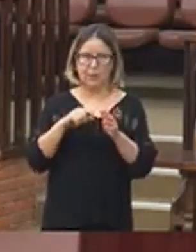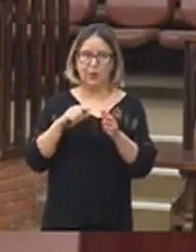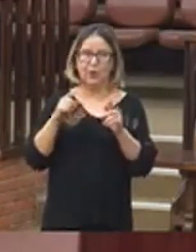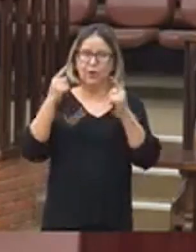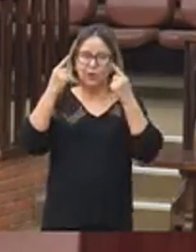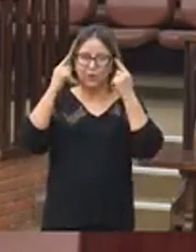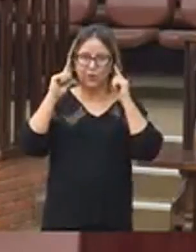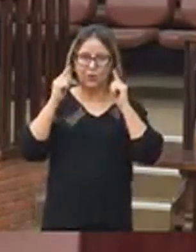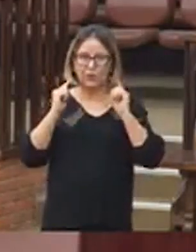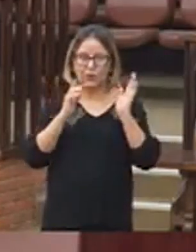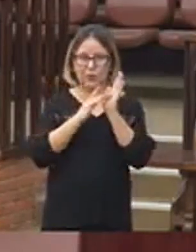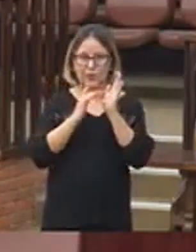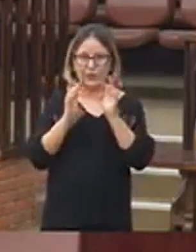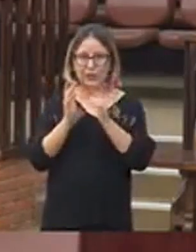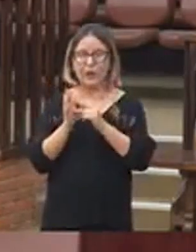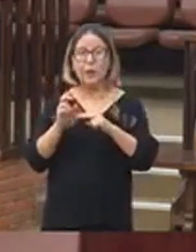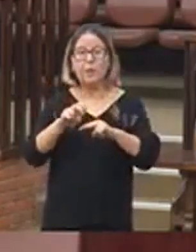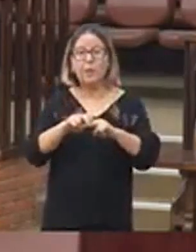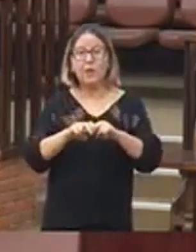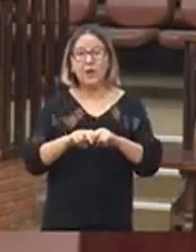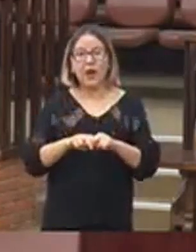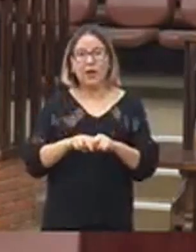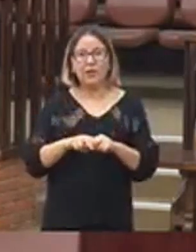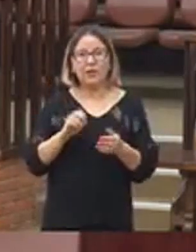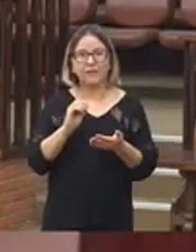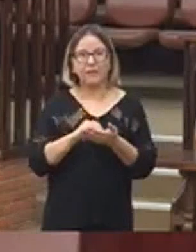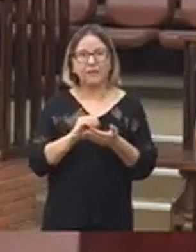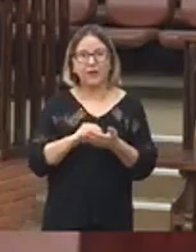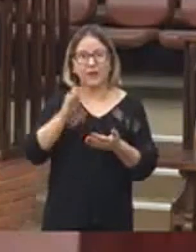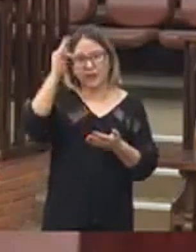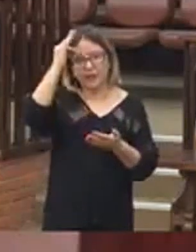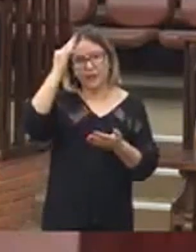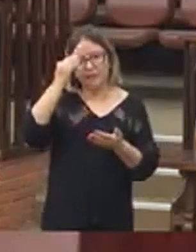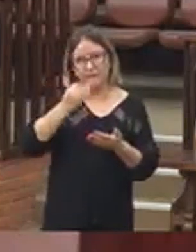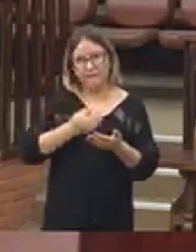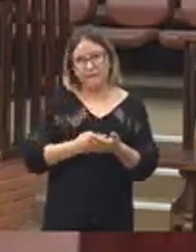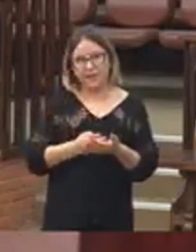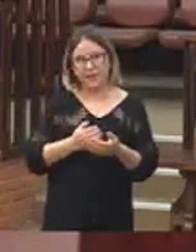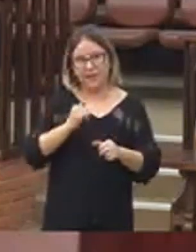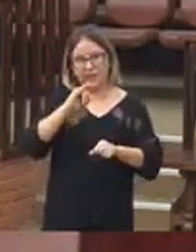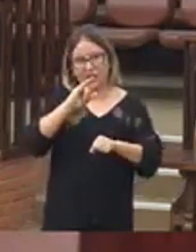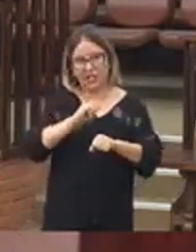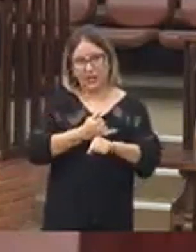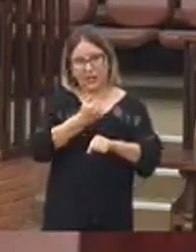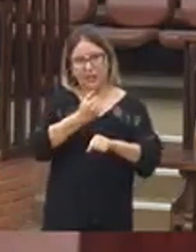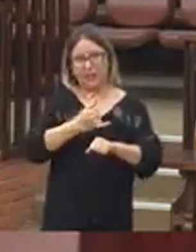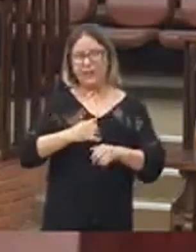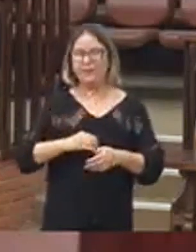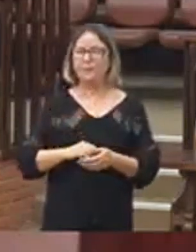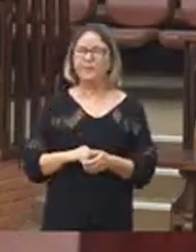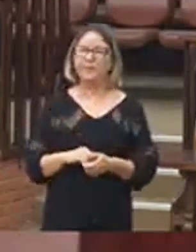da incredulidade de Jerusalém. 19, 41 e 42.